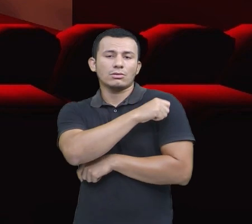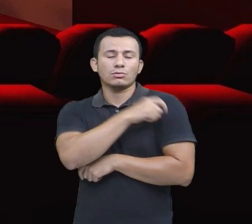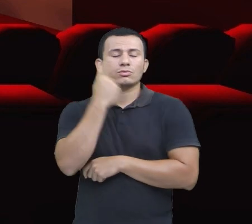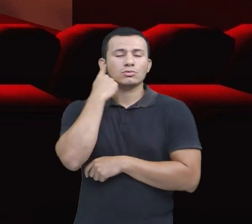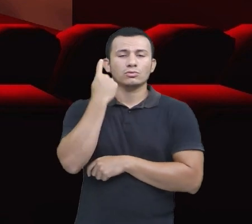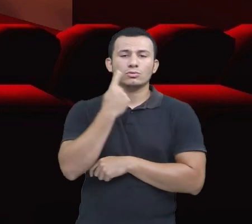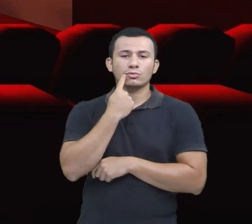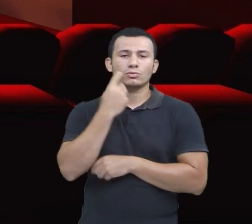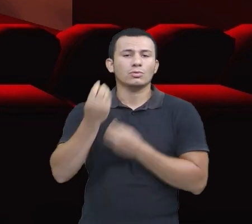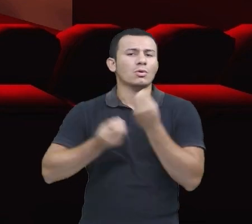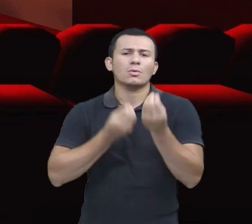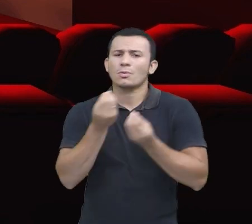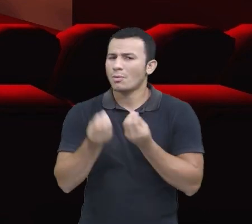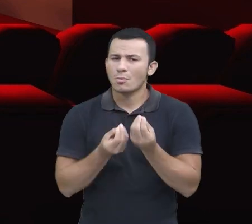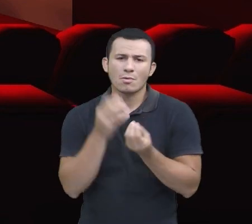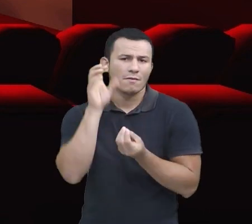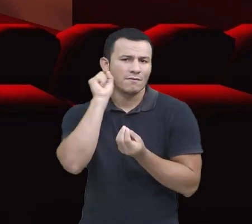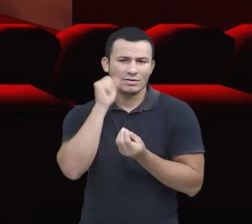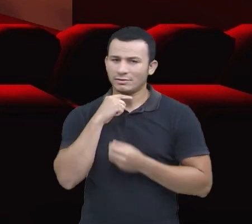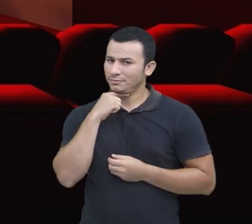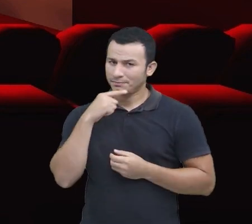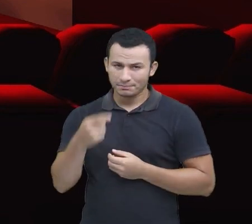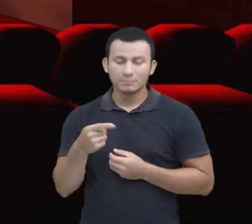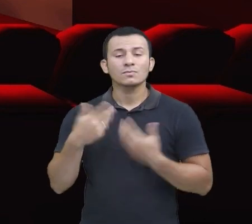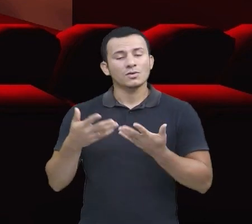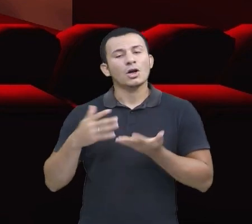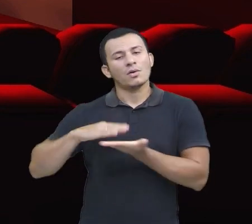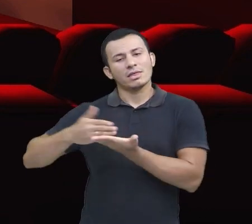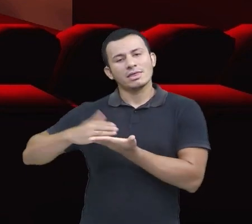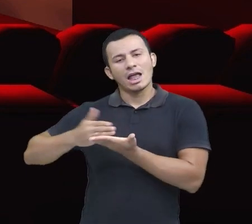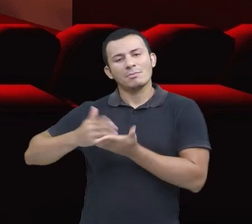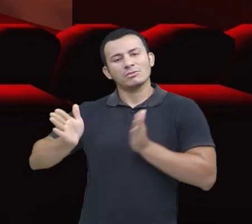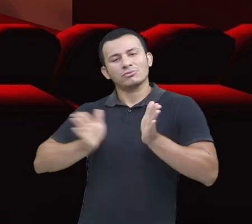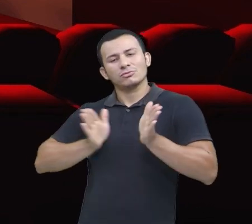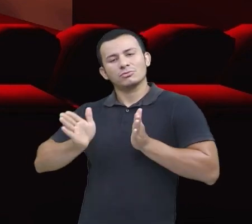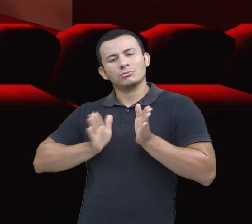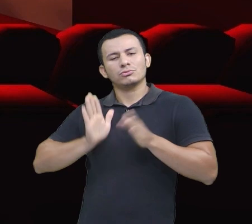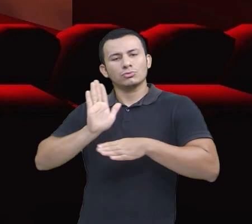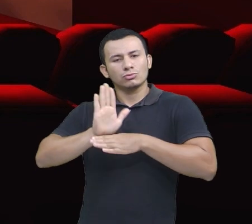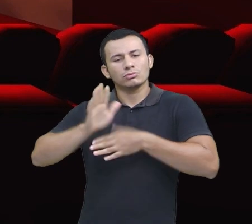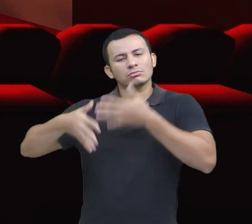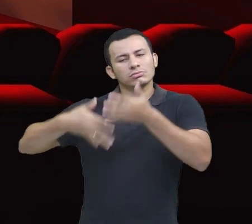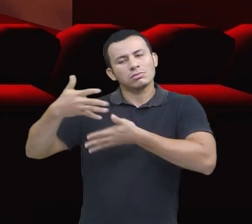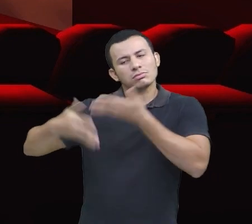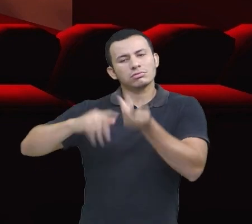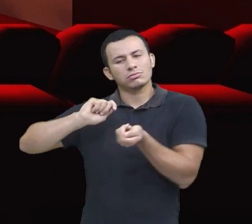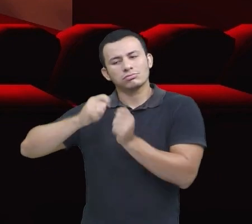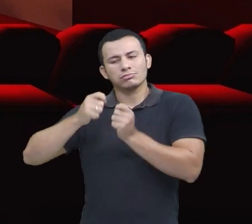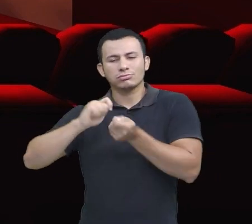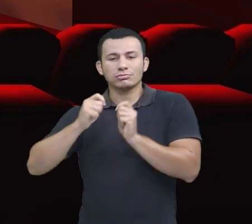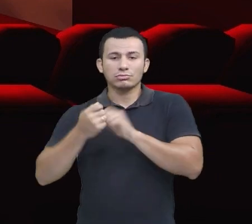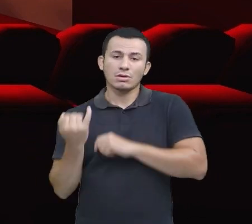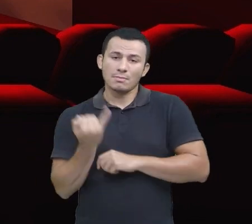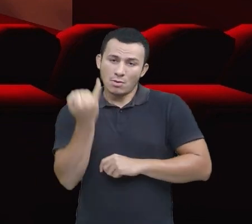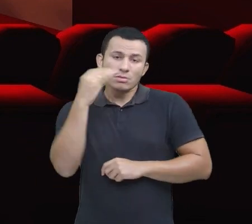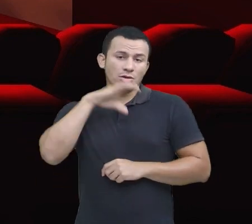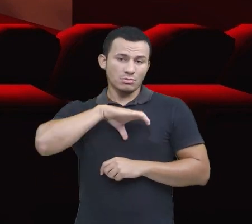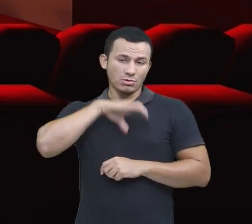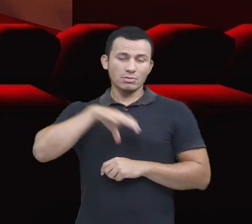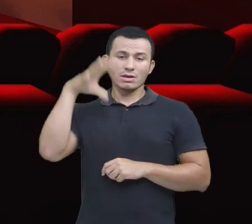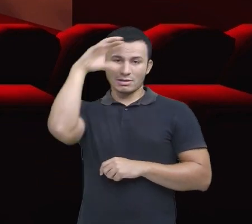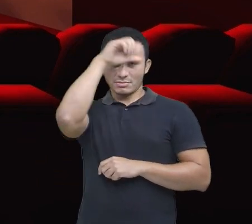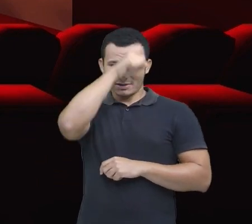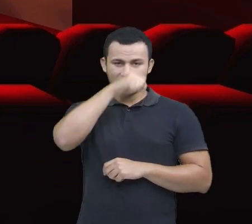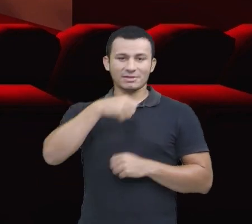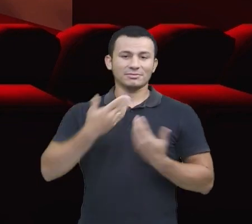é muito importante para que todos nós possamos aprender a língua portuguesa. Agora, crianças,